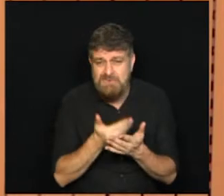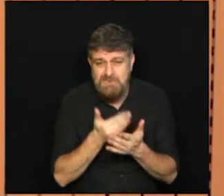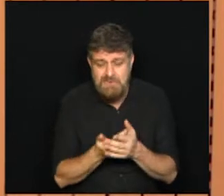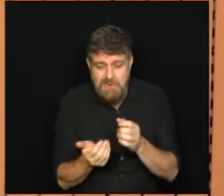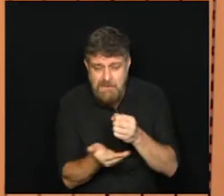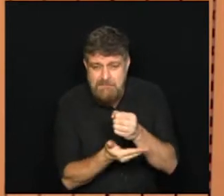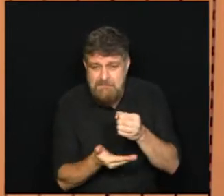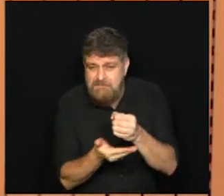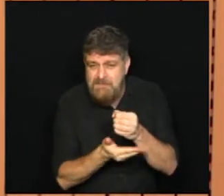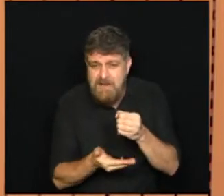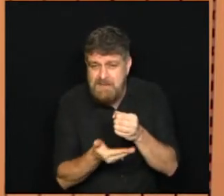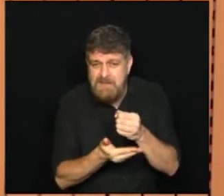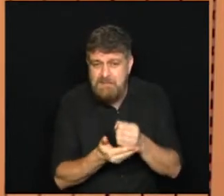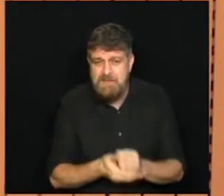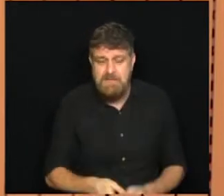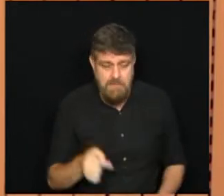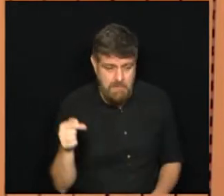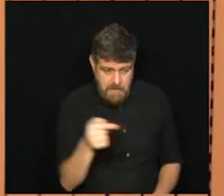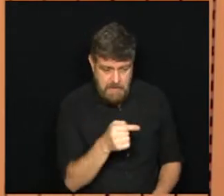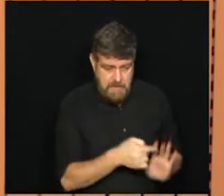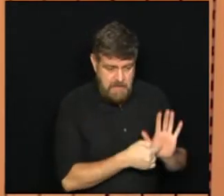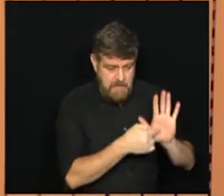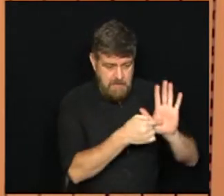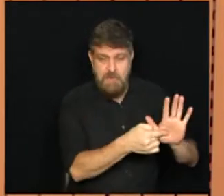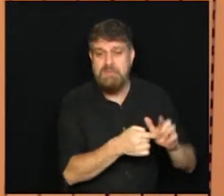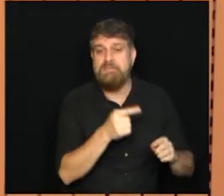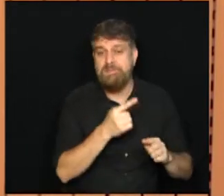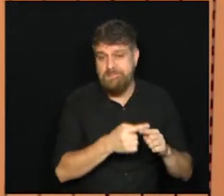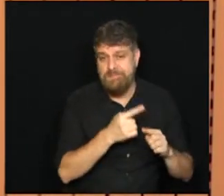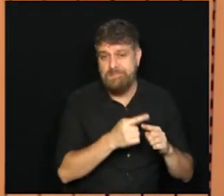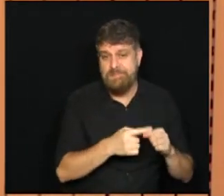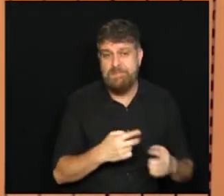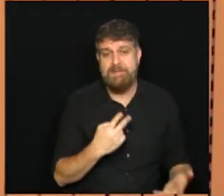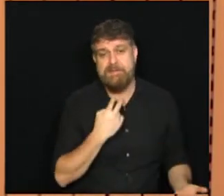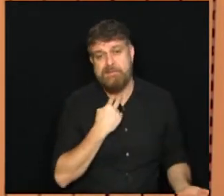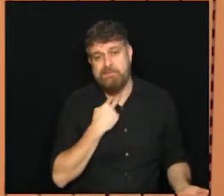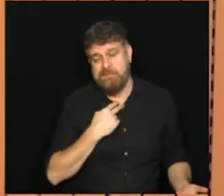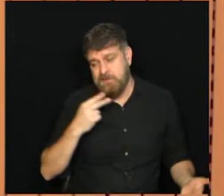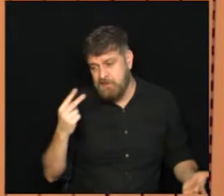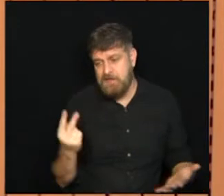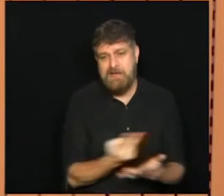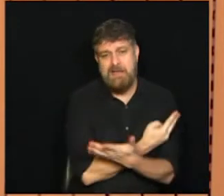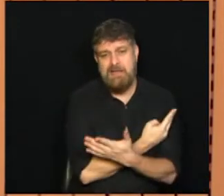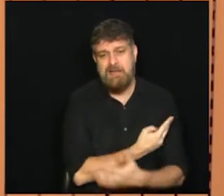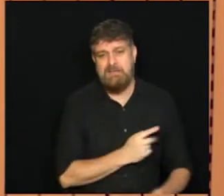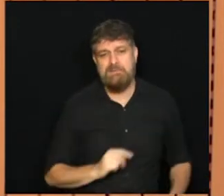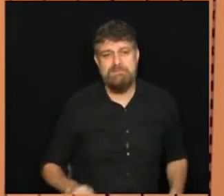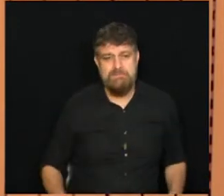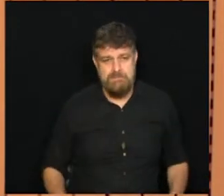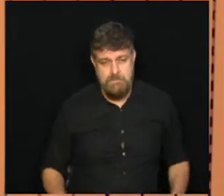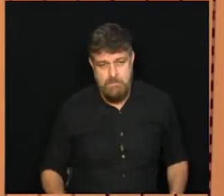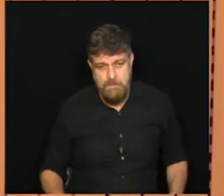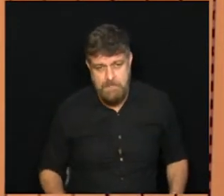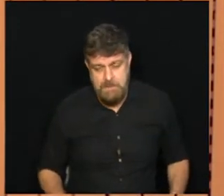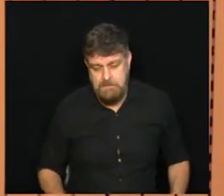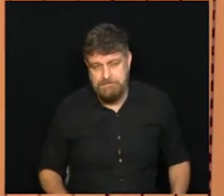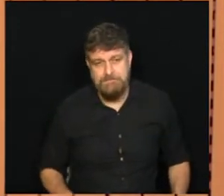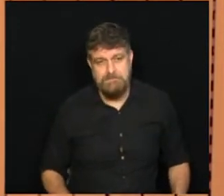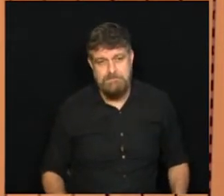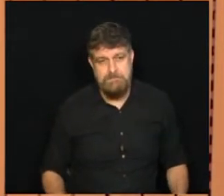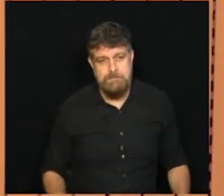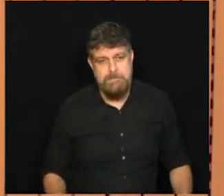e esse caso ilustra por que a gente não pode fazer isso, né? Por que isso acontece de forma tão